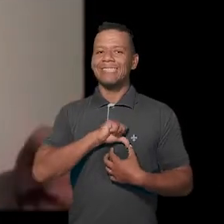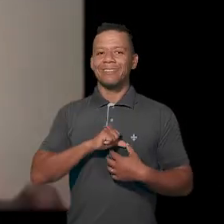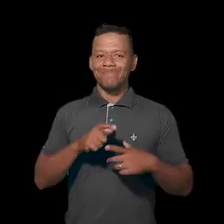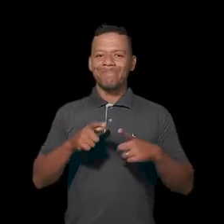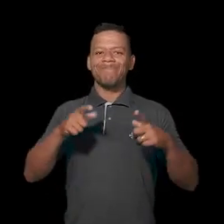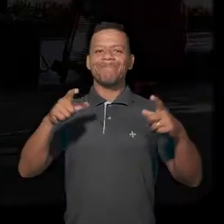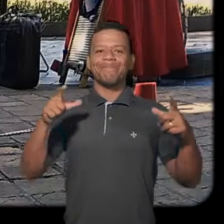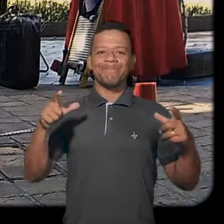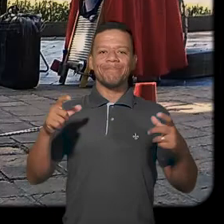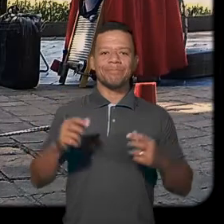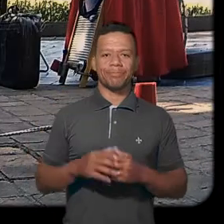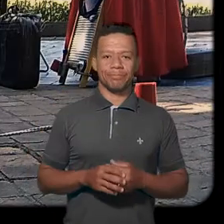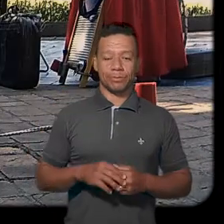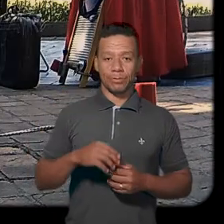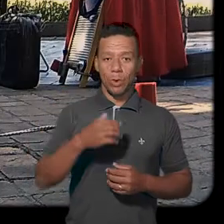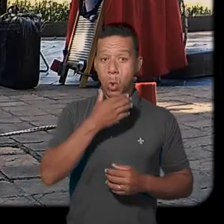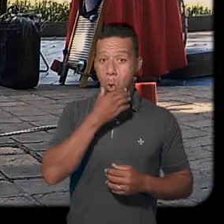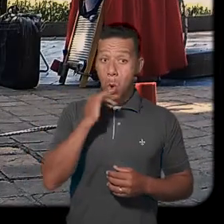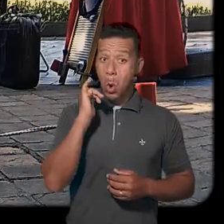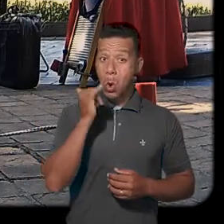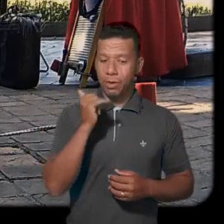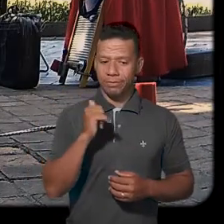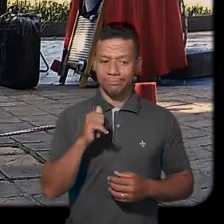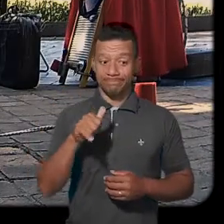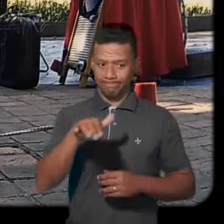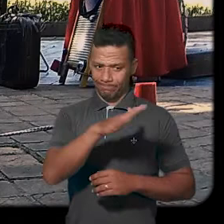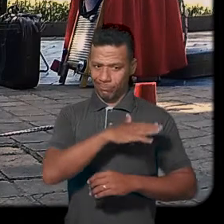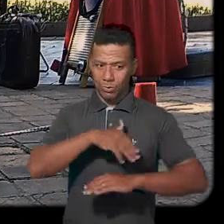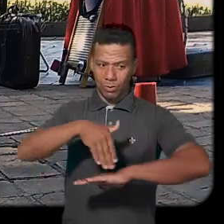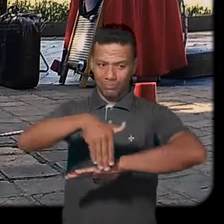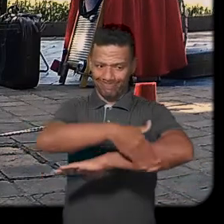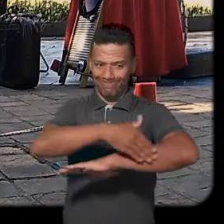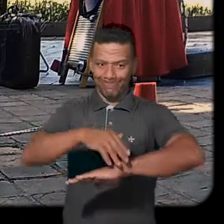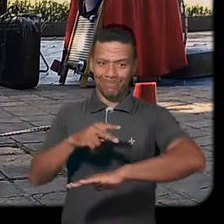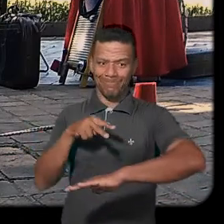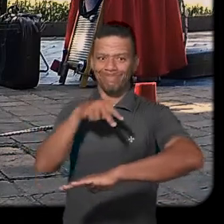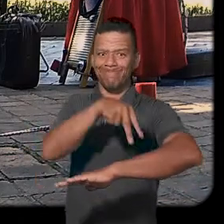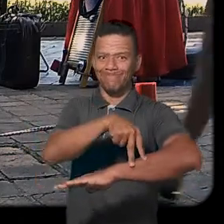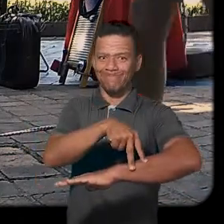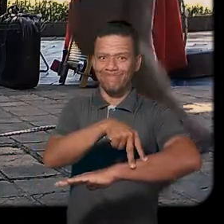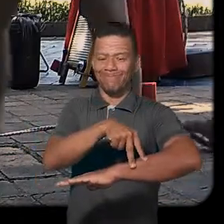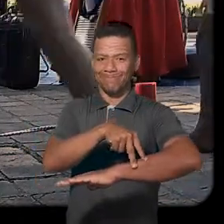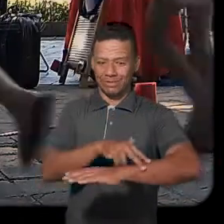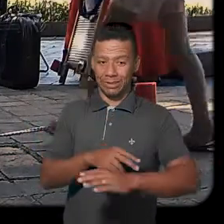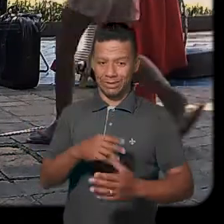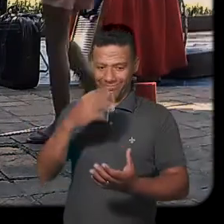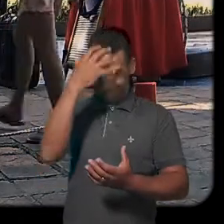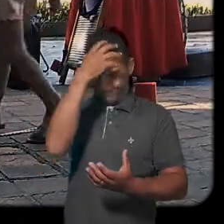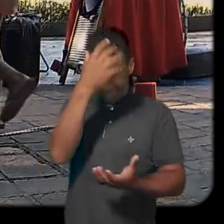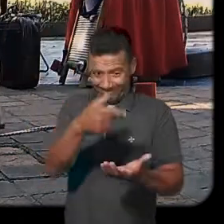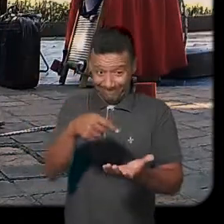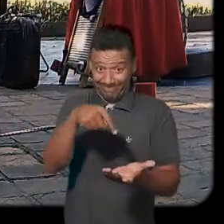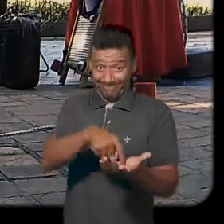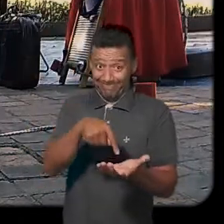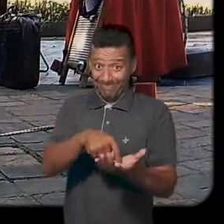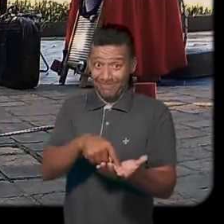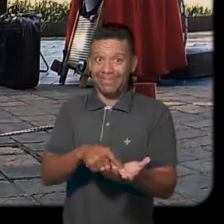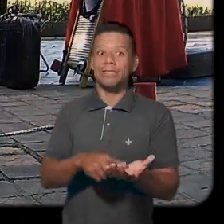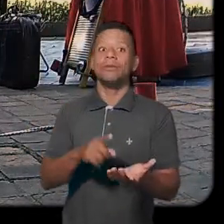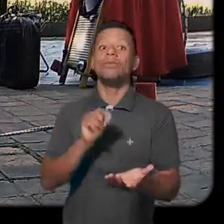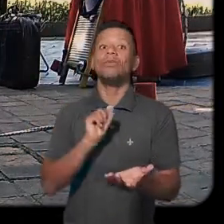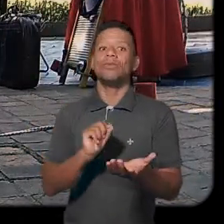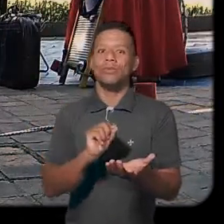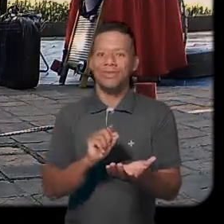maior. O trabalho do artista de rua é, antes de tudo, uma doação. O chapéu é uma das ferramentas de